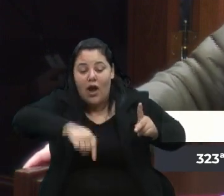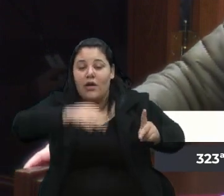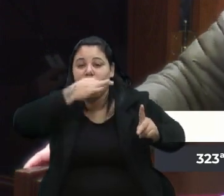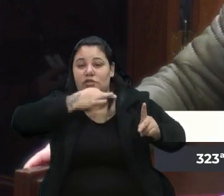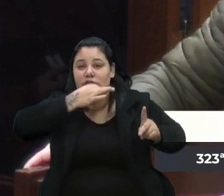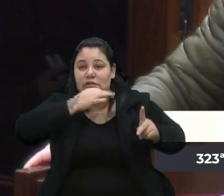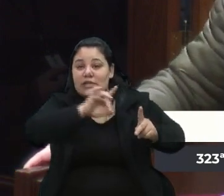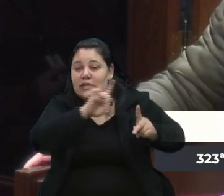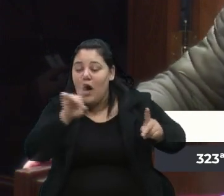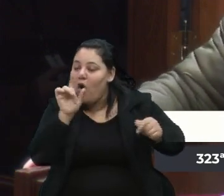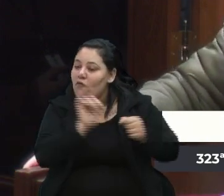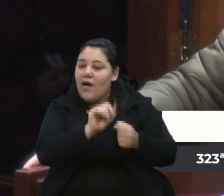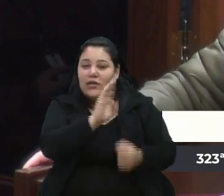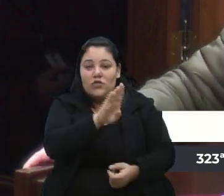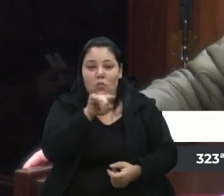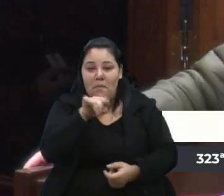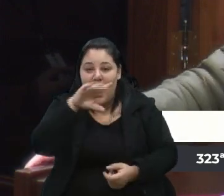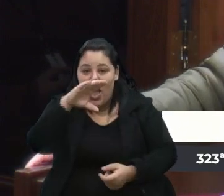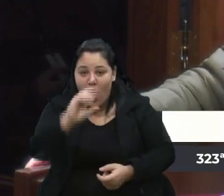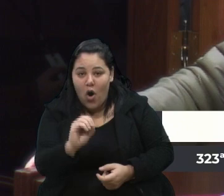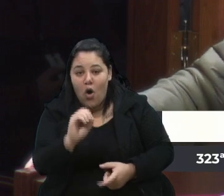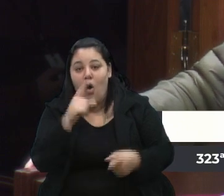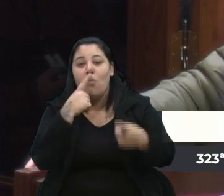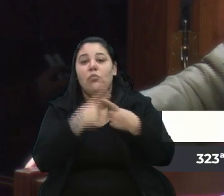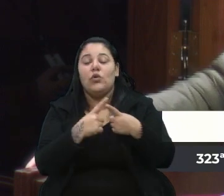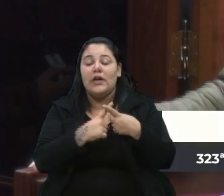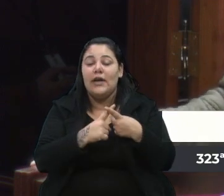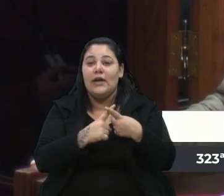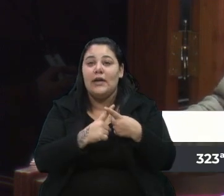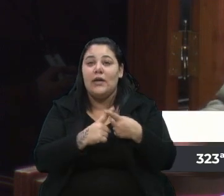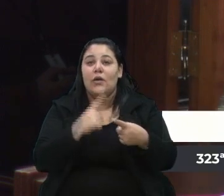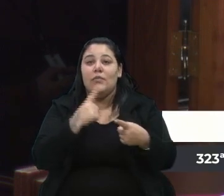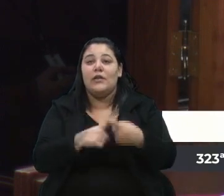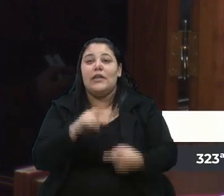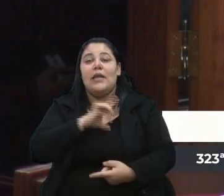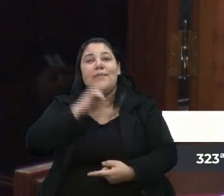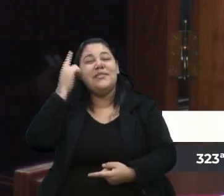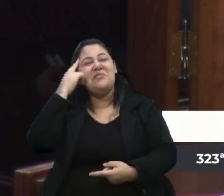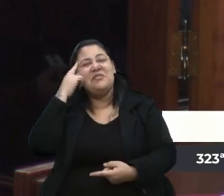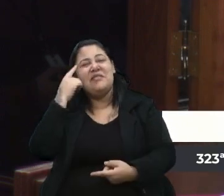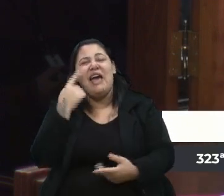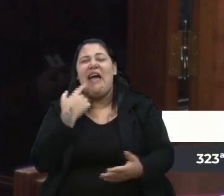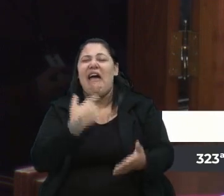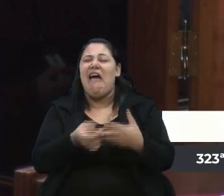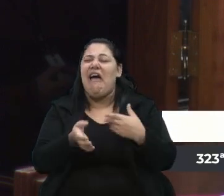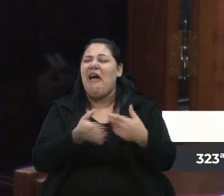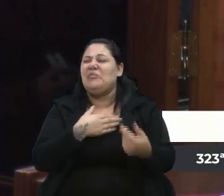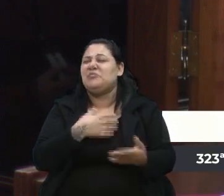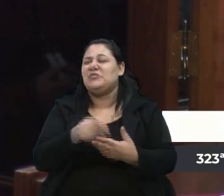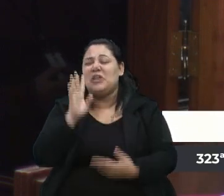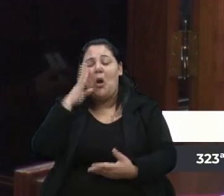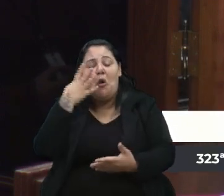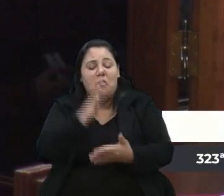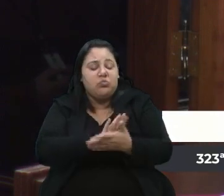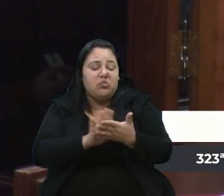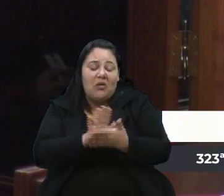fazendo registro de ocorrência justamente porque tenho pensamento de Ah não vai dar em nada mesmo